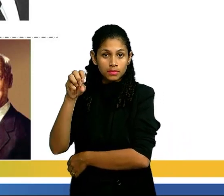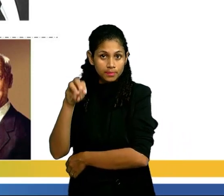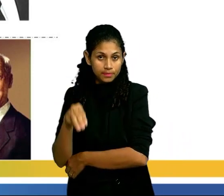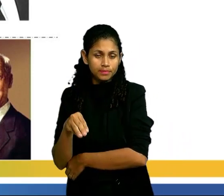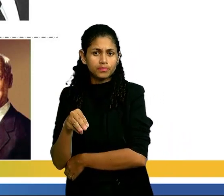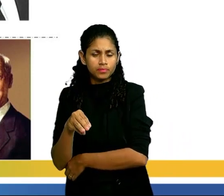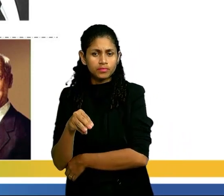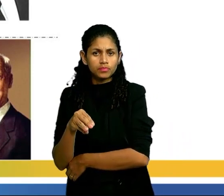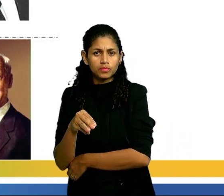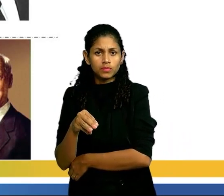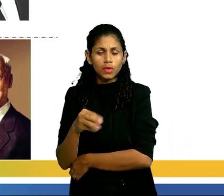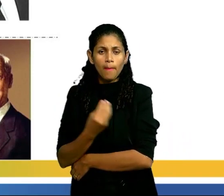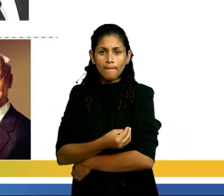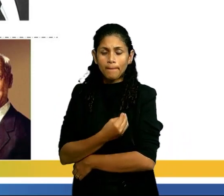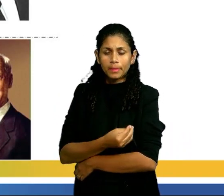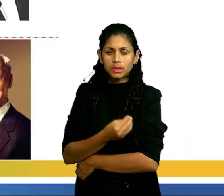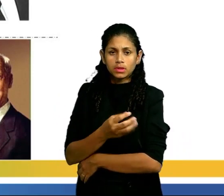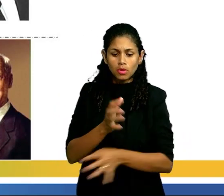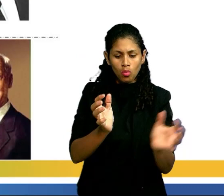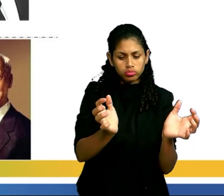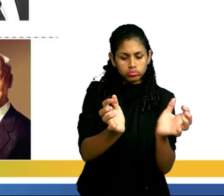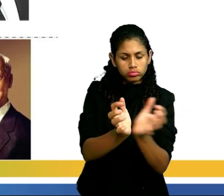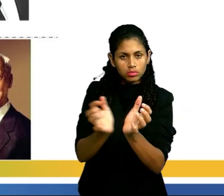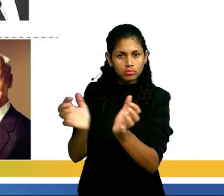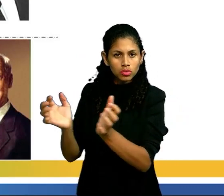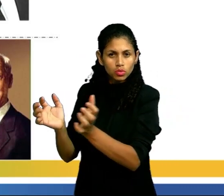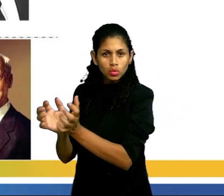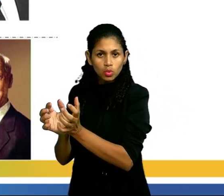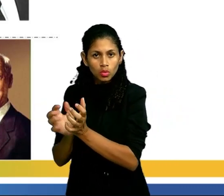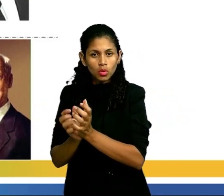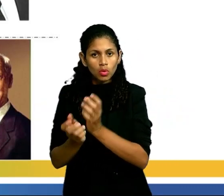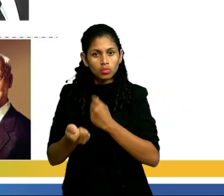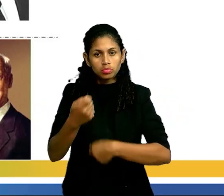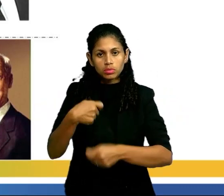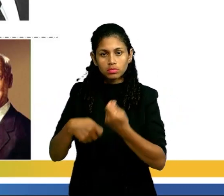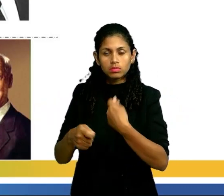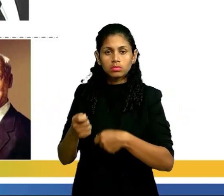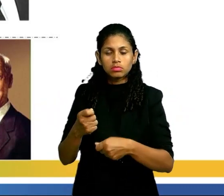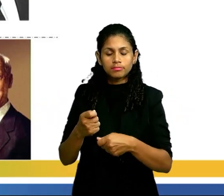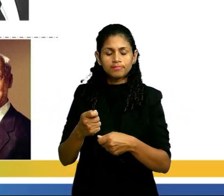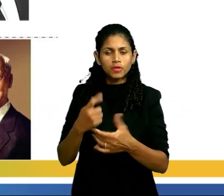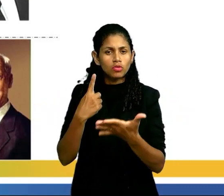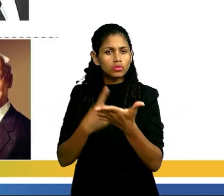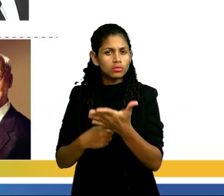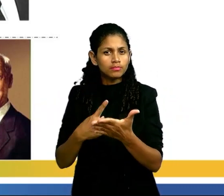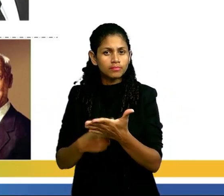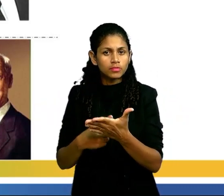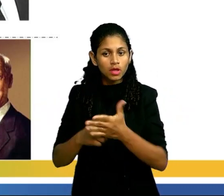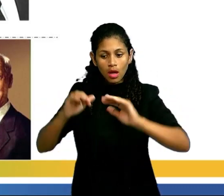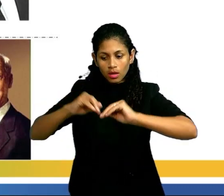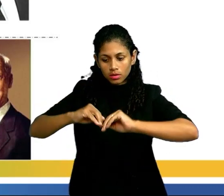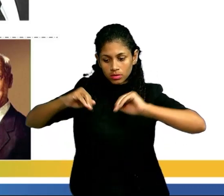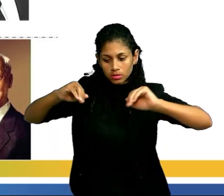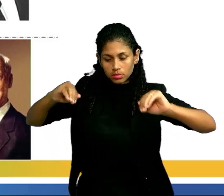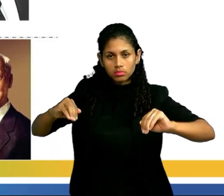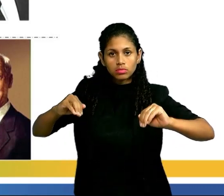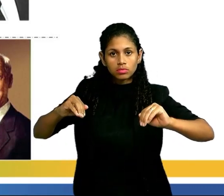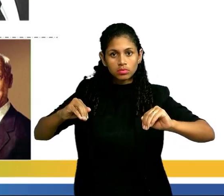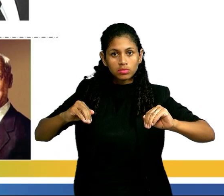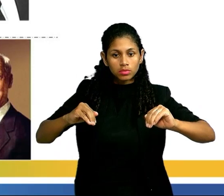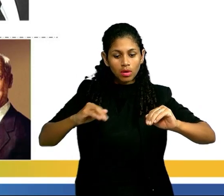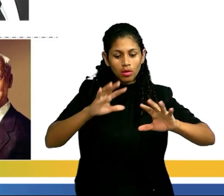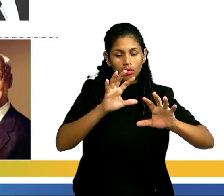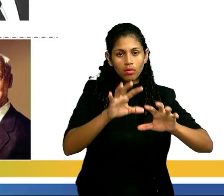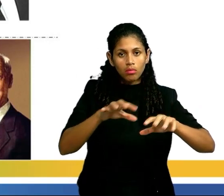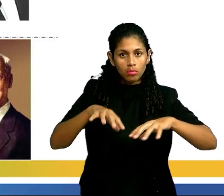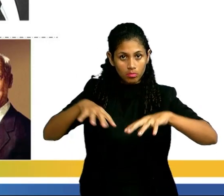econômicos. Enfim, dentre várias coisas que a conferência vai determinar, é a divisão dos territórios, né, que vão ficar sob influência